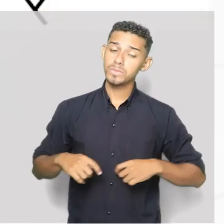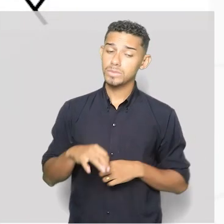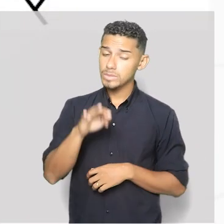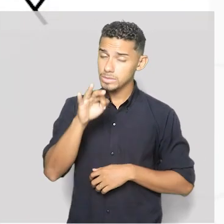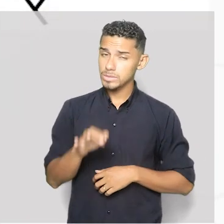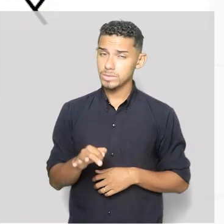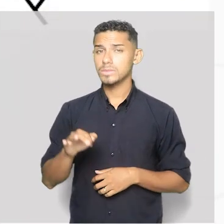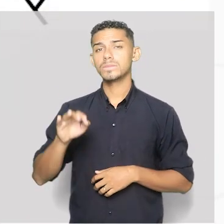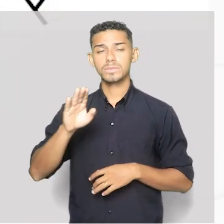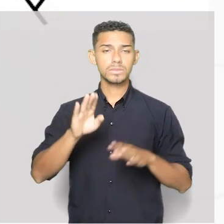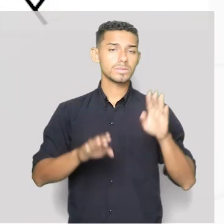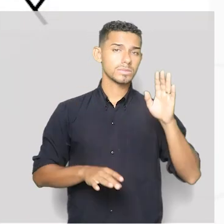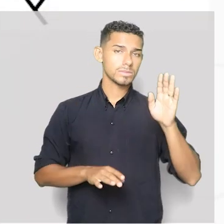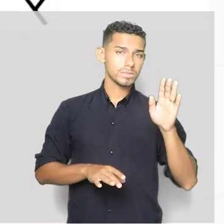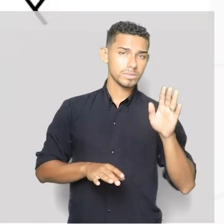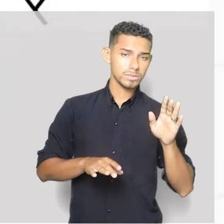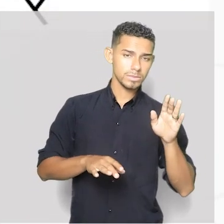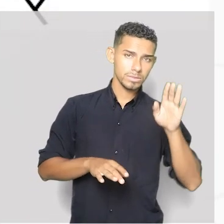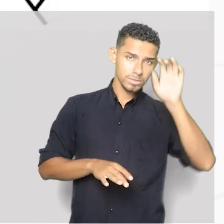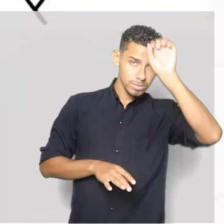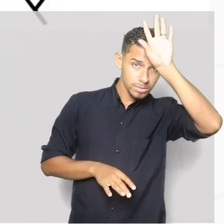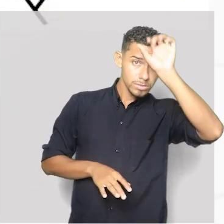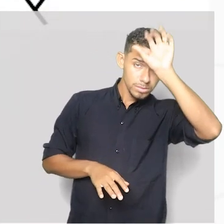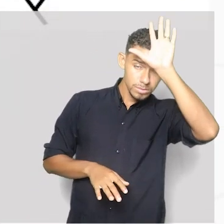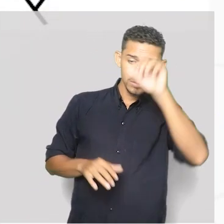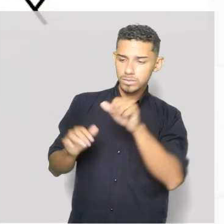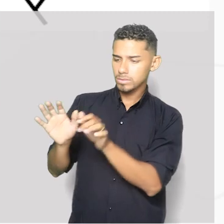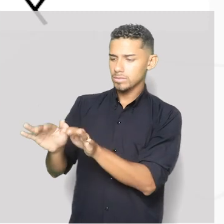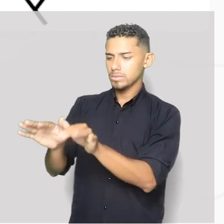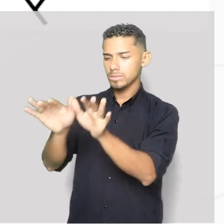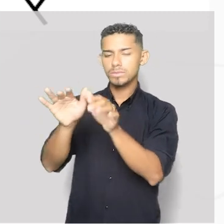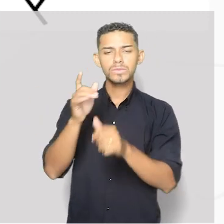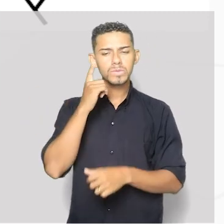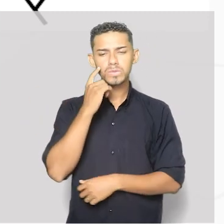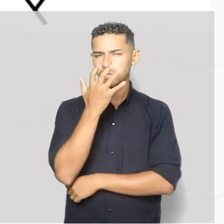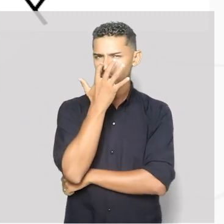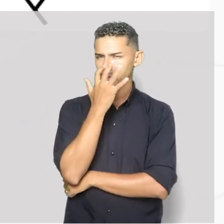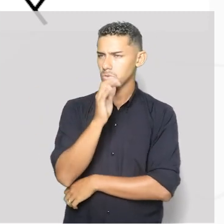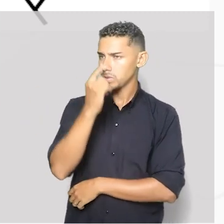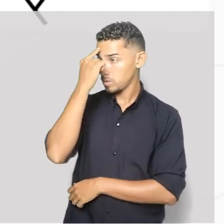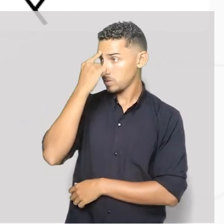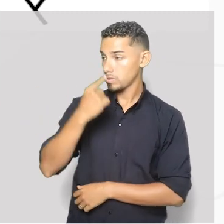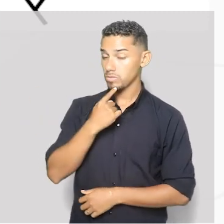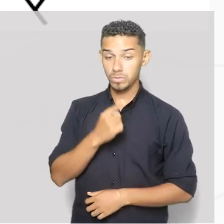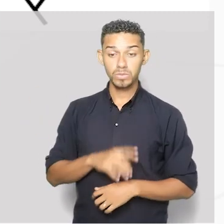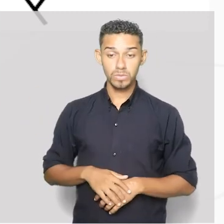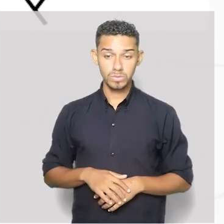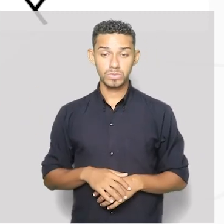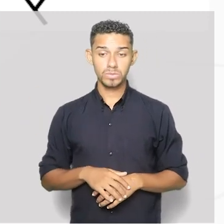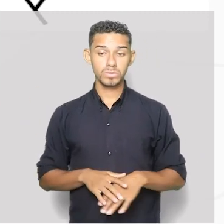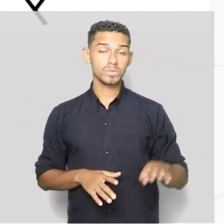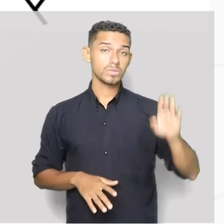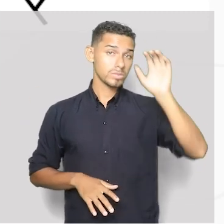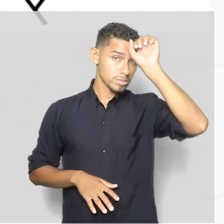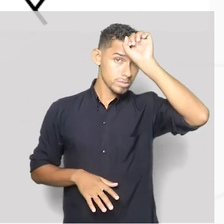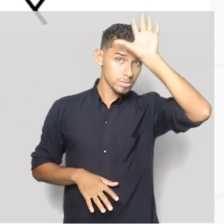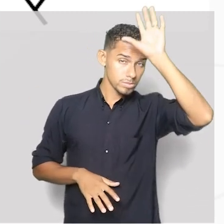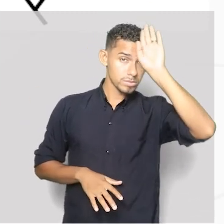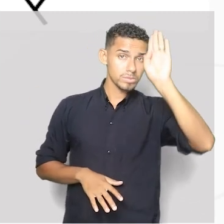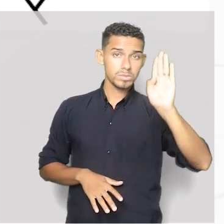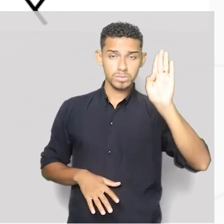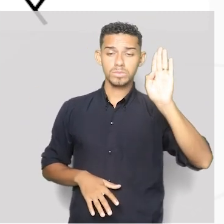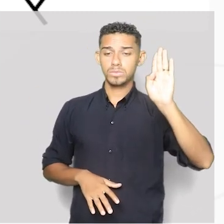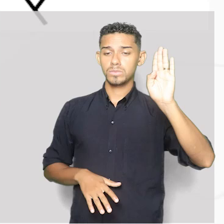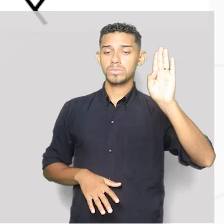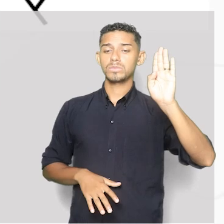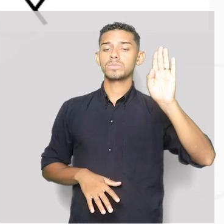certeza, a baleia e o pássaro. Você observa aí na imagem que entre a baleia e o pássaro, eles vêm da